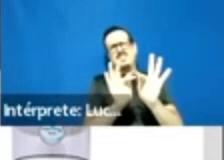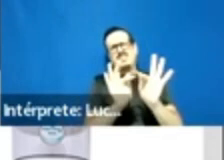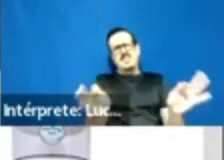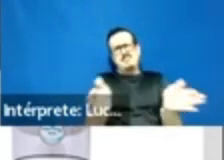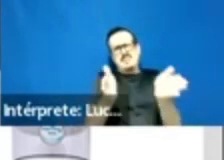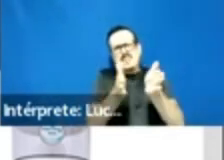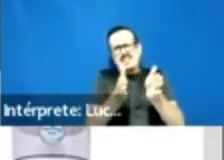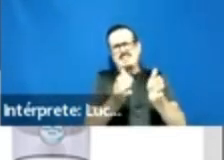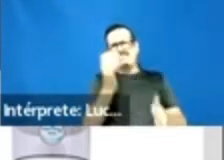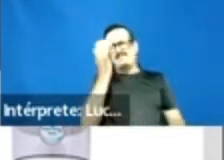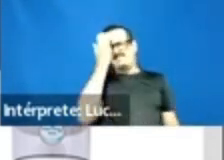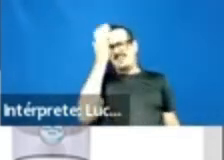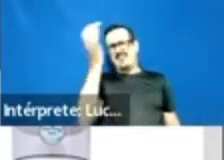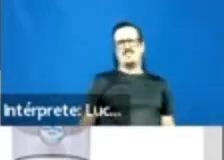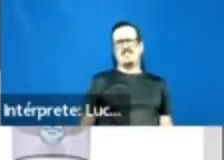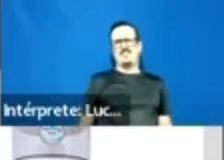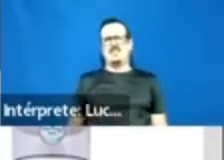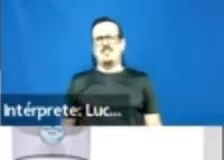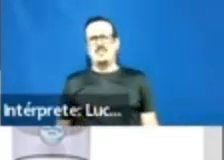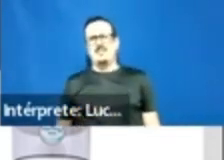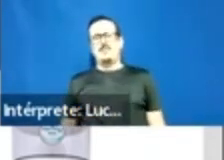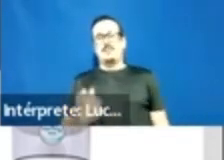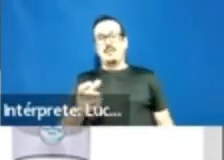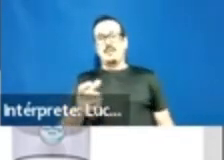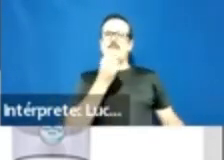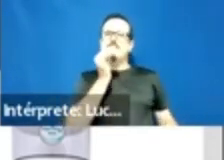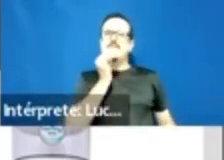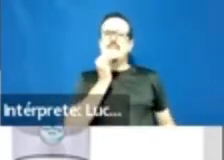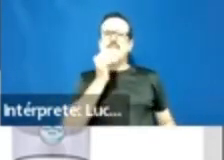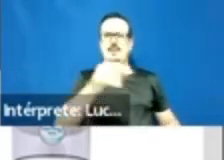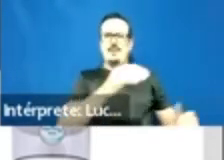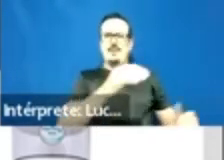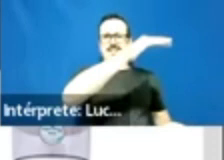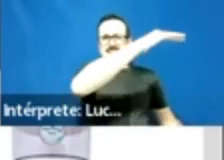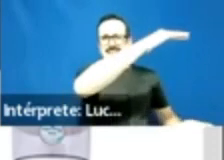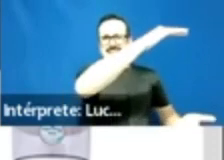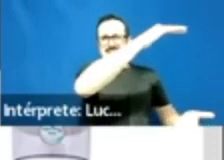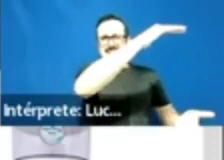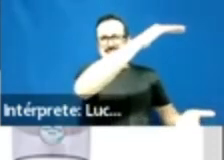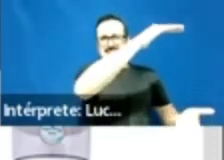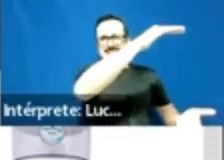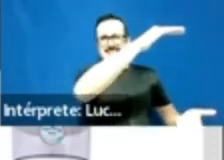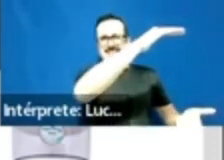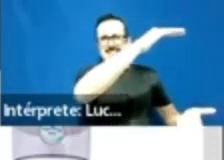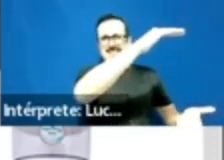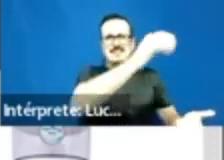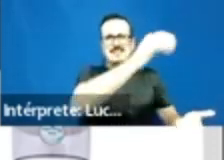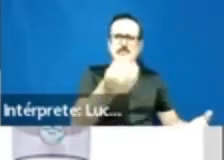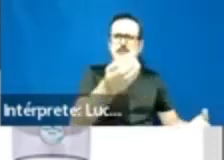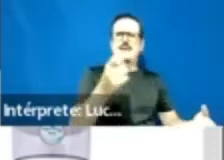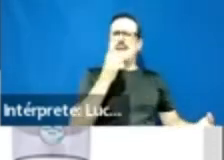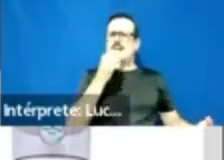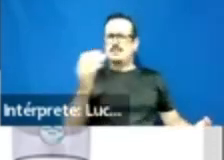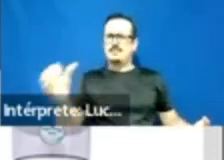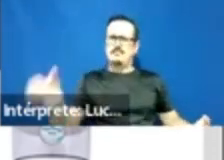eficiente, que você pode colocar na parte de baixo do seu filtro de barro. Temos a versão para garrafinha. Nós